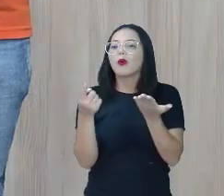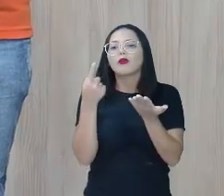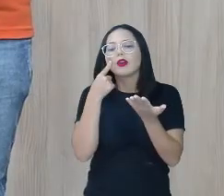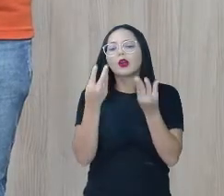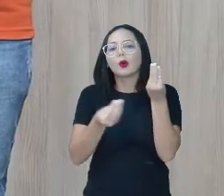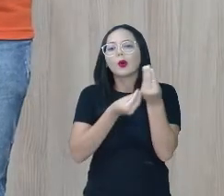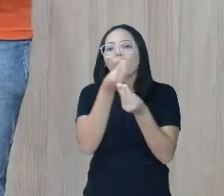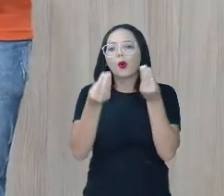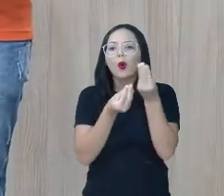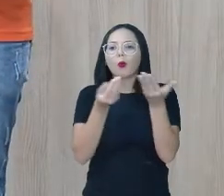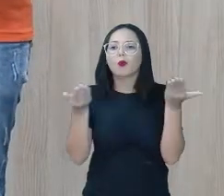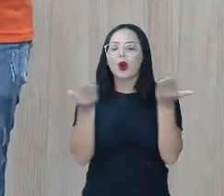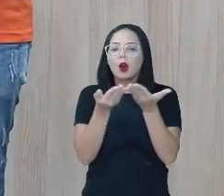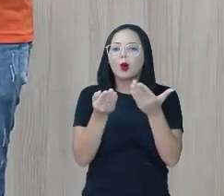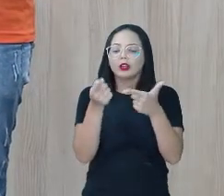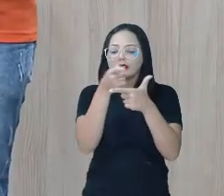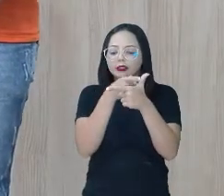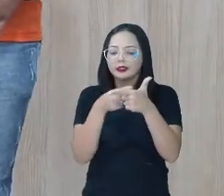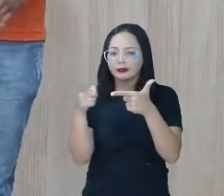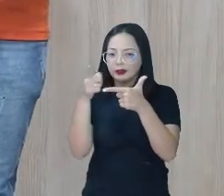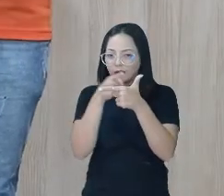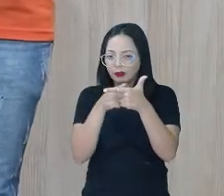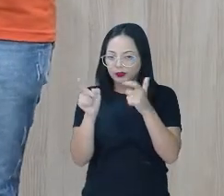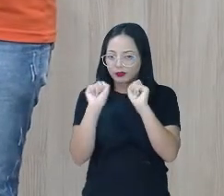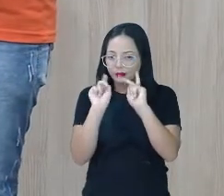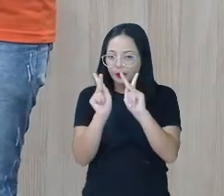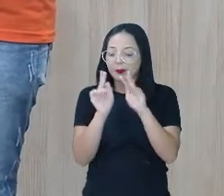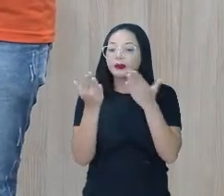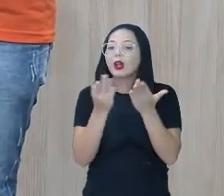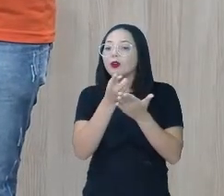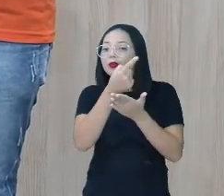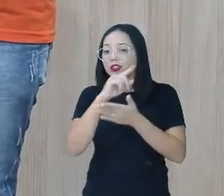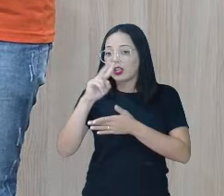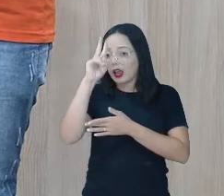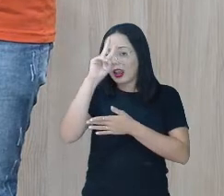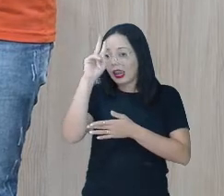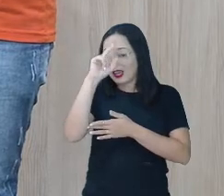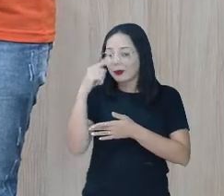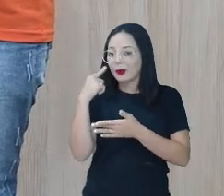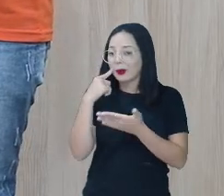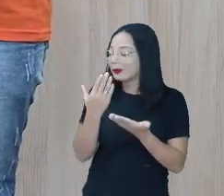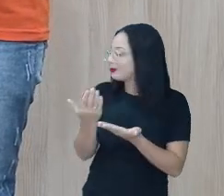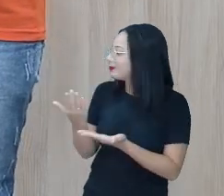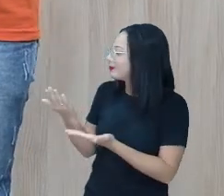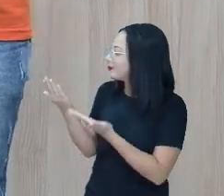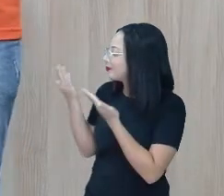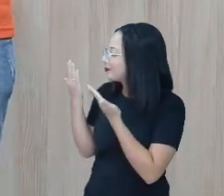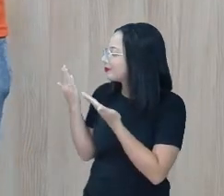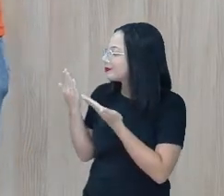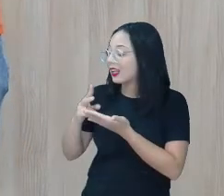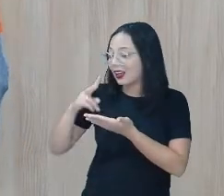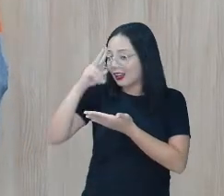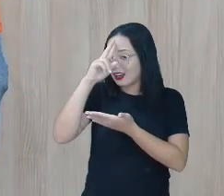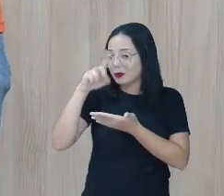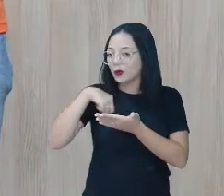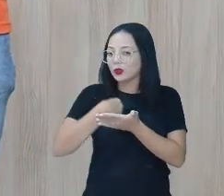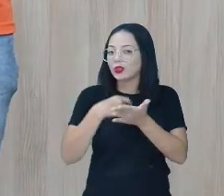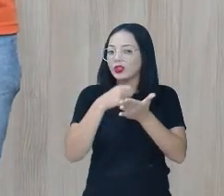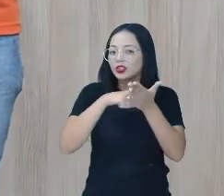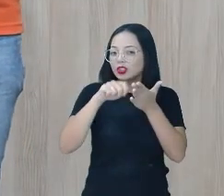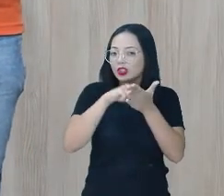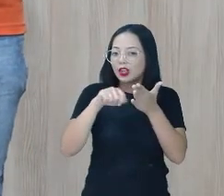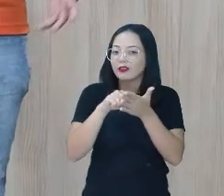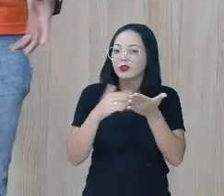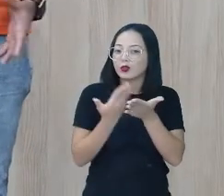aí essa questão aí da fatoração, certo? Você deve estar lembrado disso aqui, ó, quando a gente escreveu aí, quando a